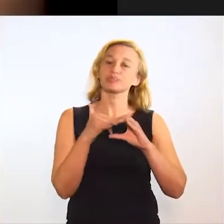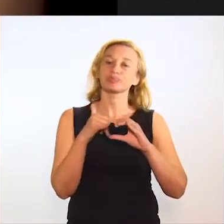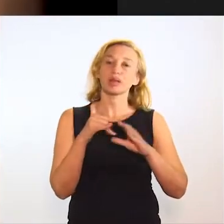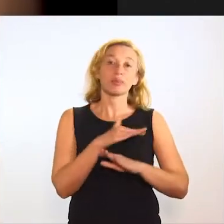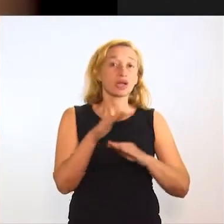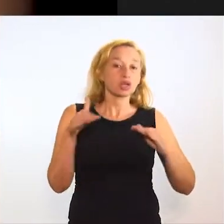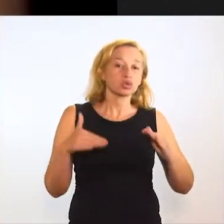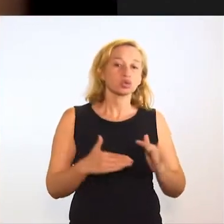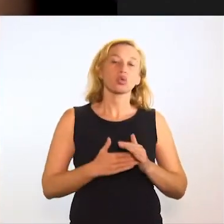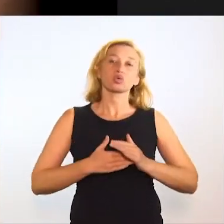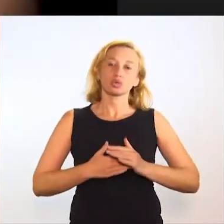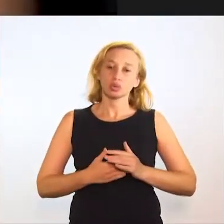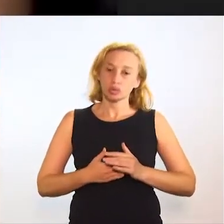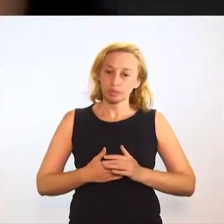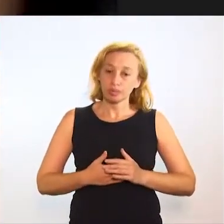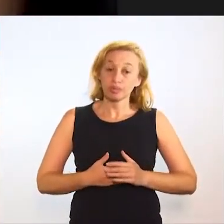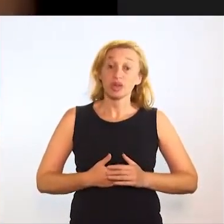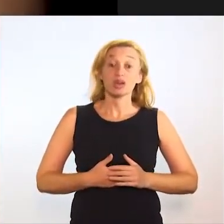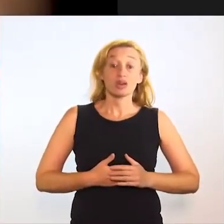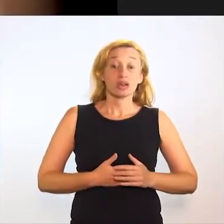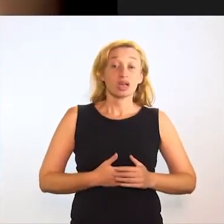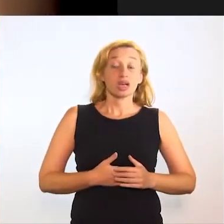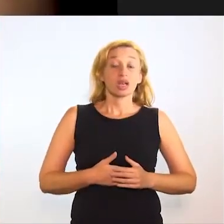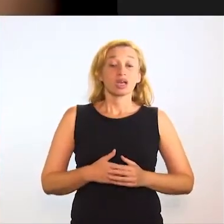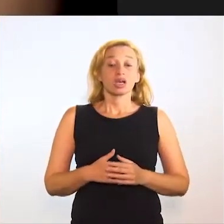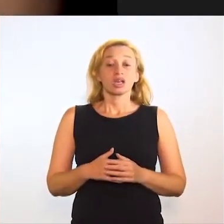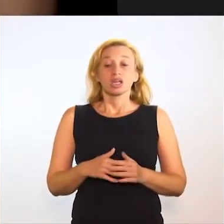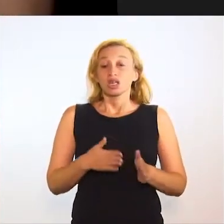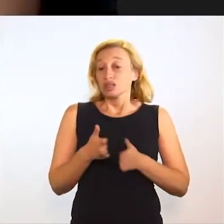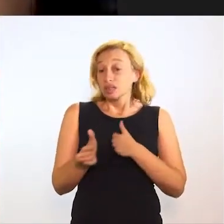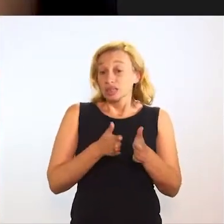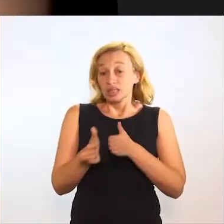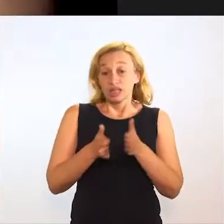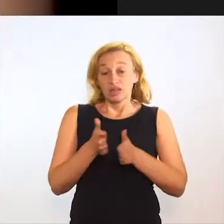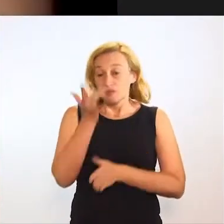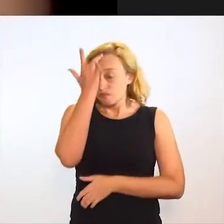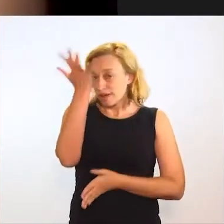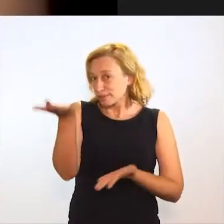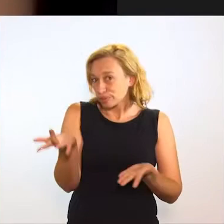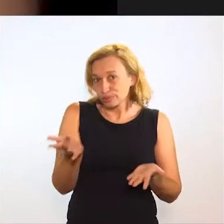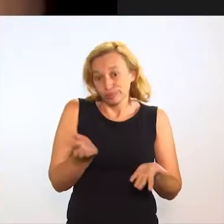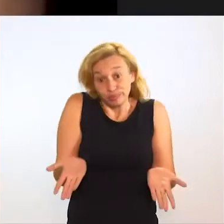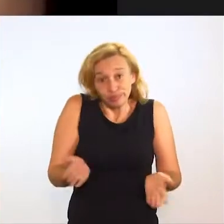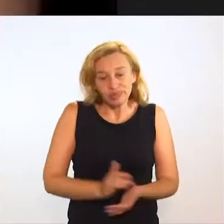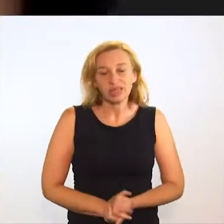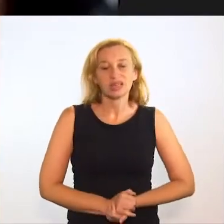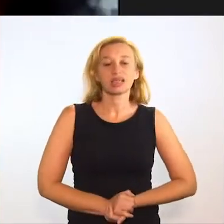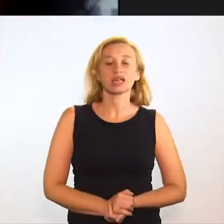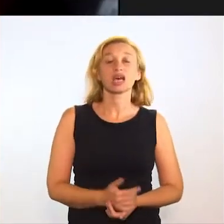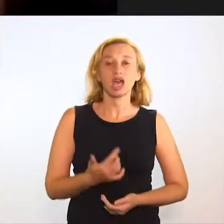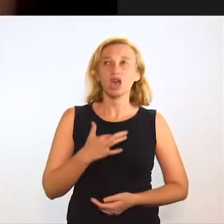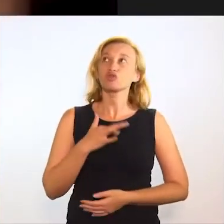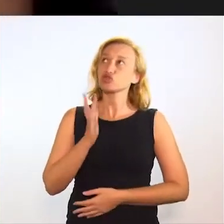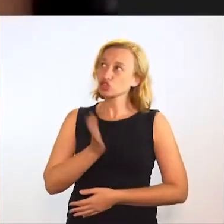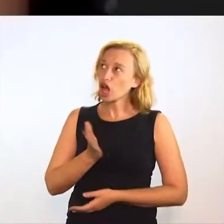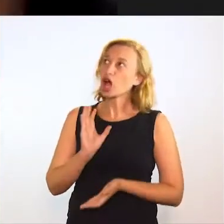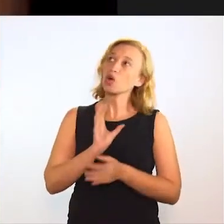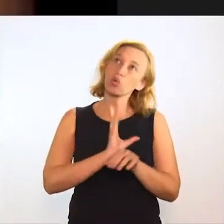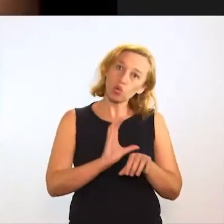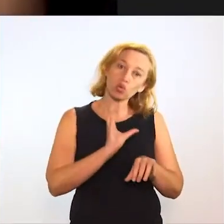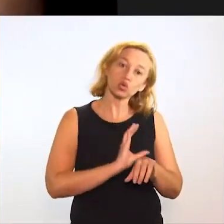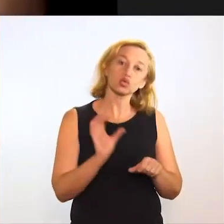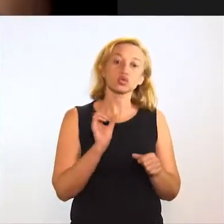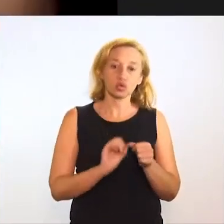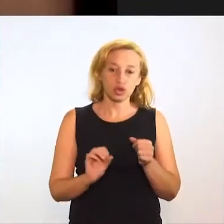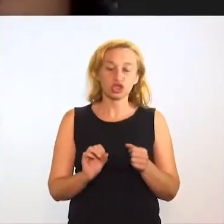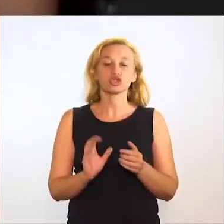ferramenta excelente, super popular e de fácil acessibilidade. Então, assim, eu já